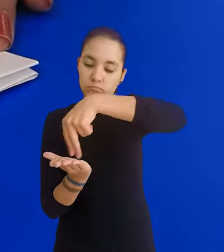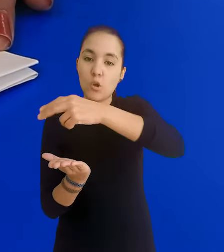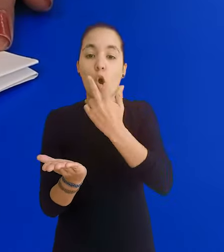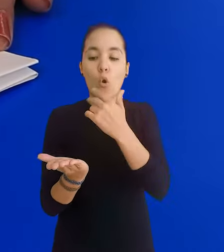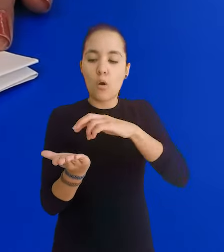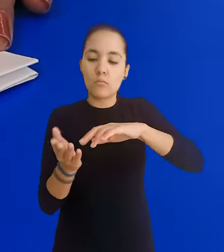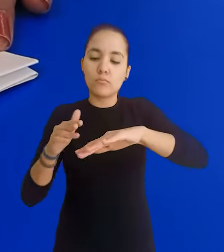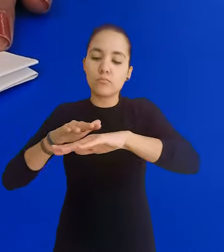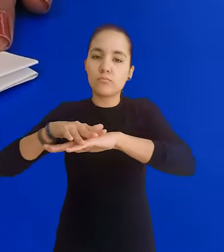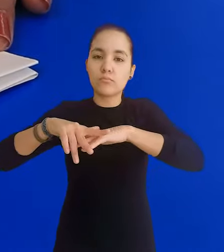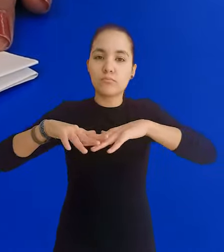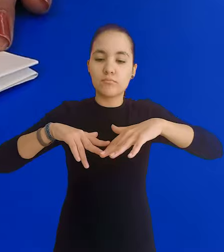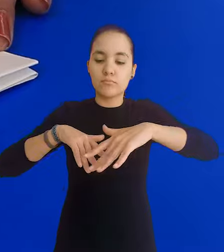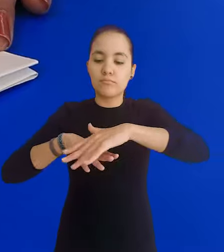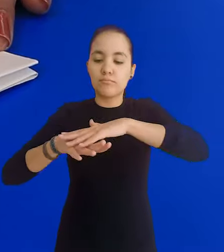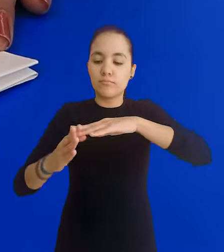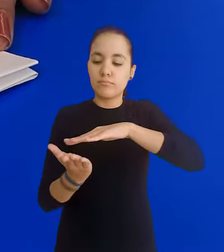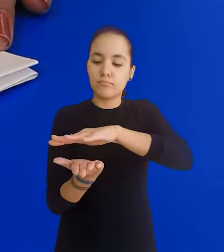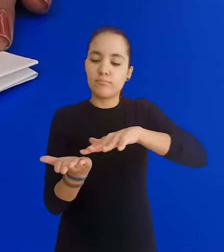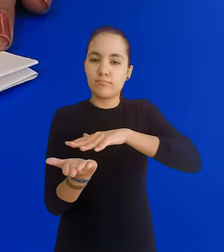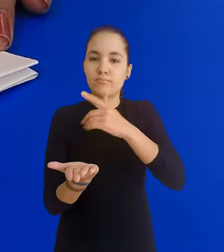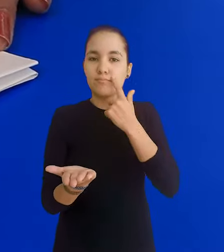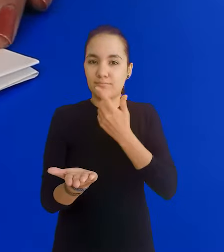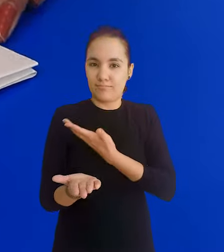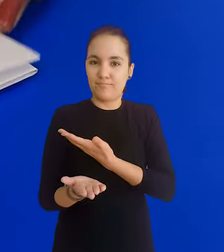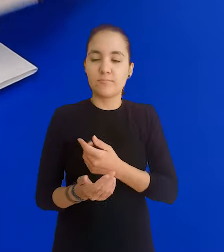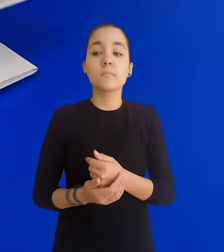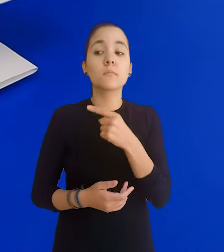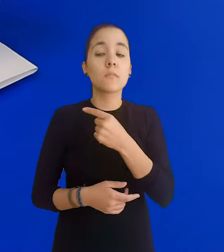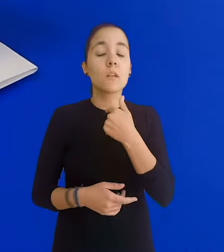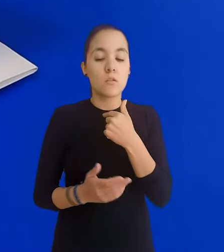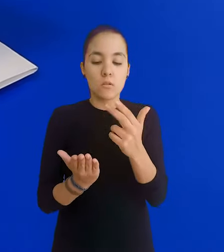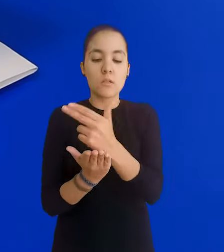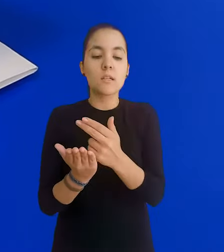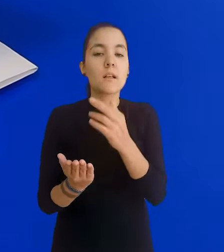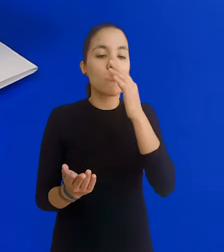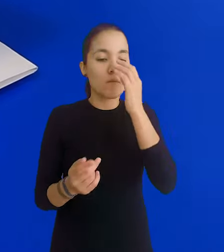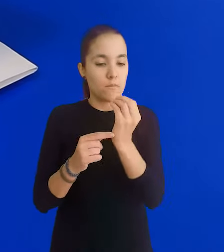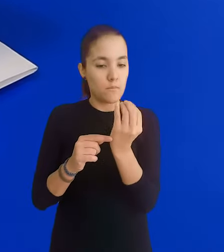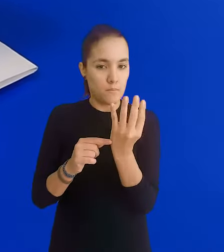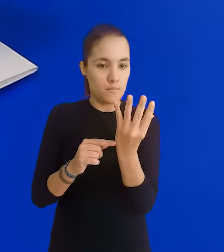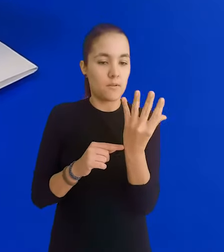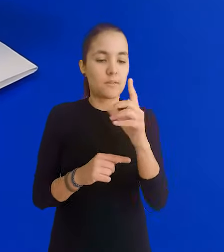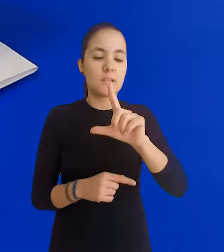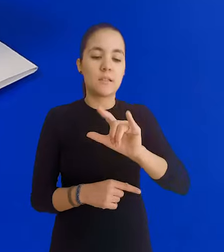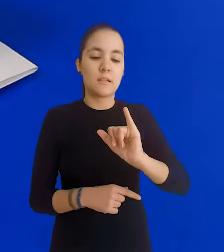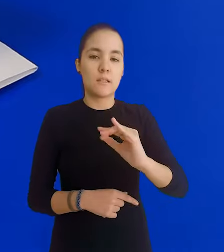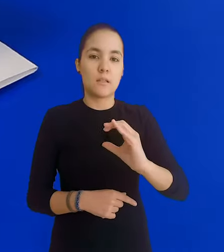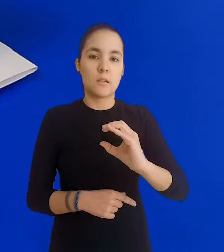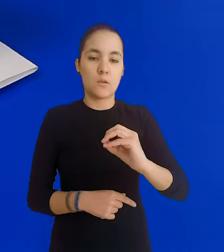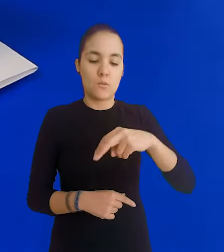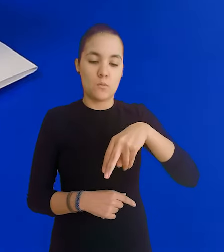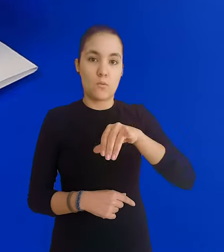Aqui eu vou desenhar uma planta, uma espécie de heliconia, onde eu percebo que tem essas cores